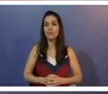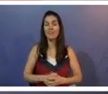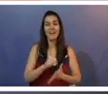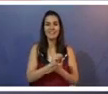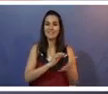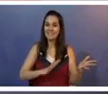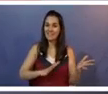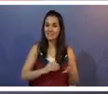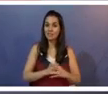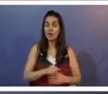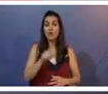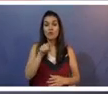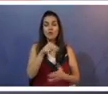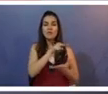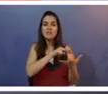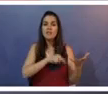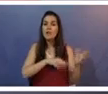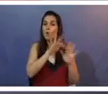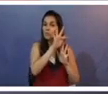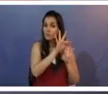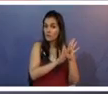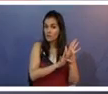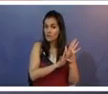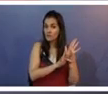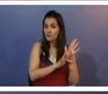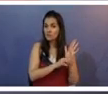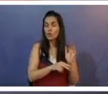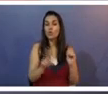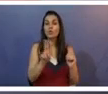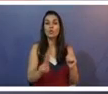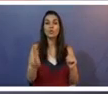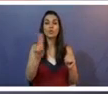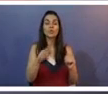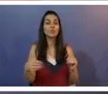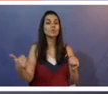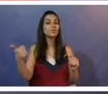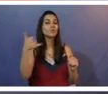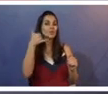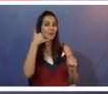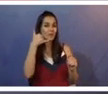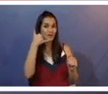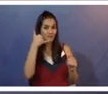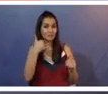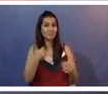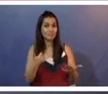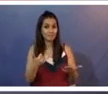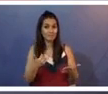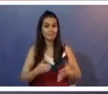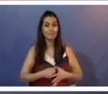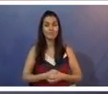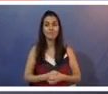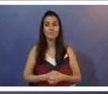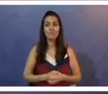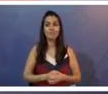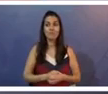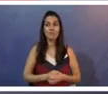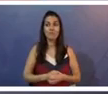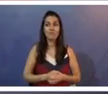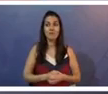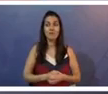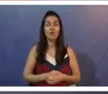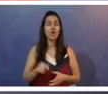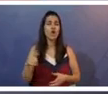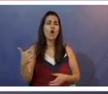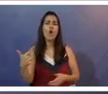Atividade. Você lê um texto acerca do uso do celular. Esse acerca é sobre, né? O uso do celular